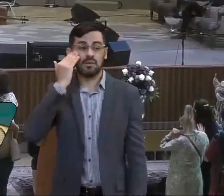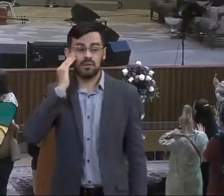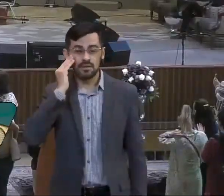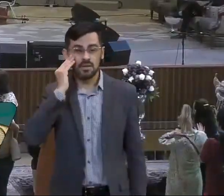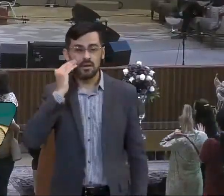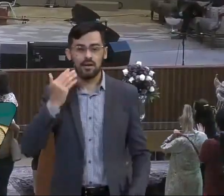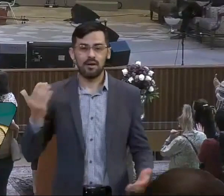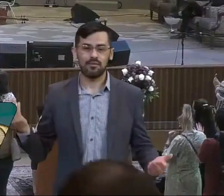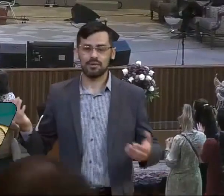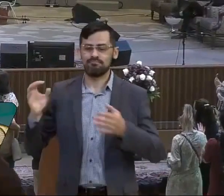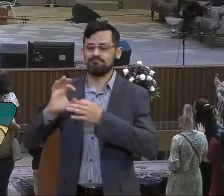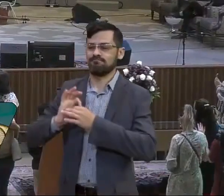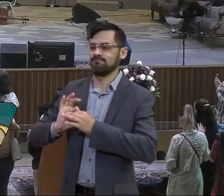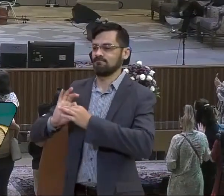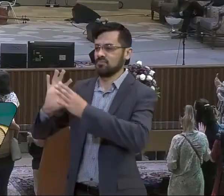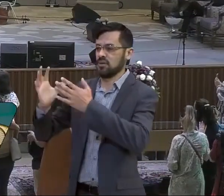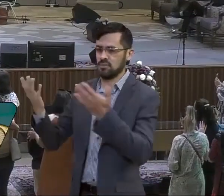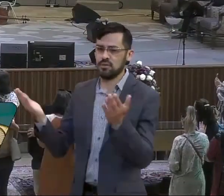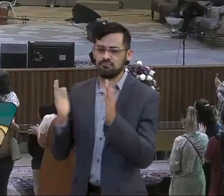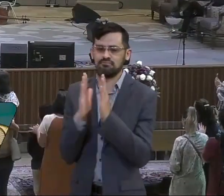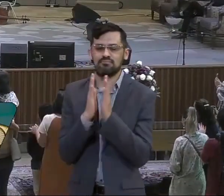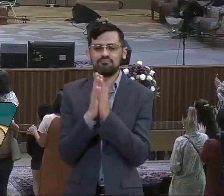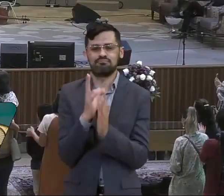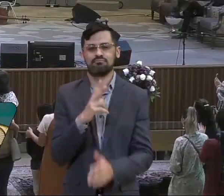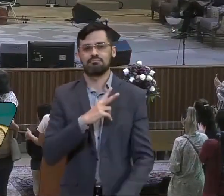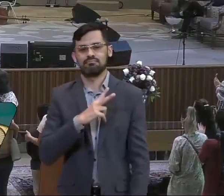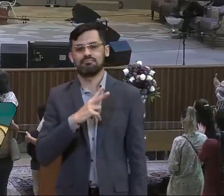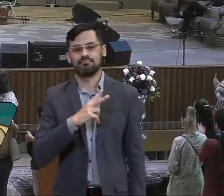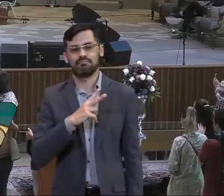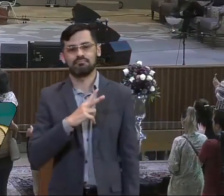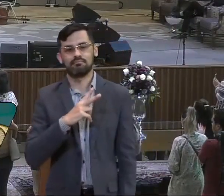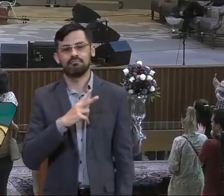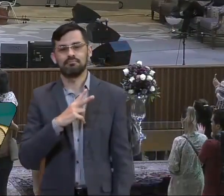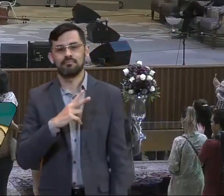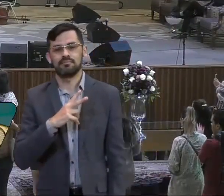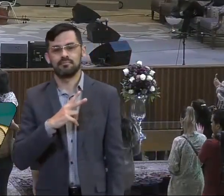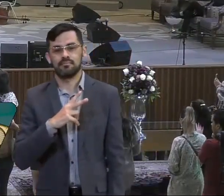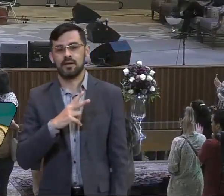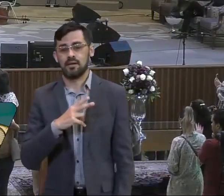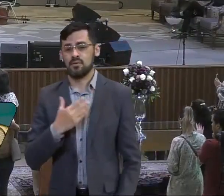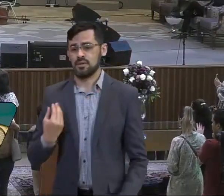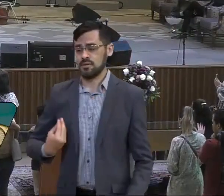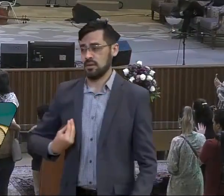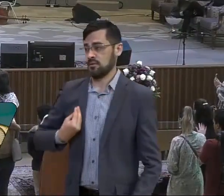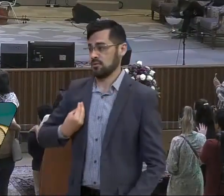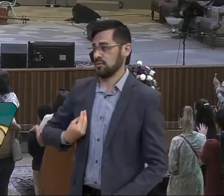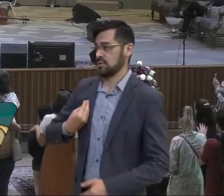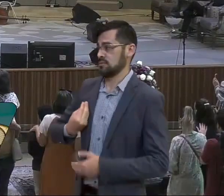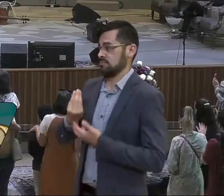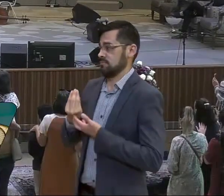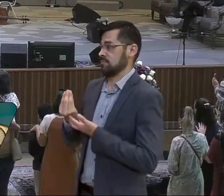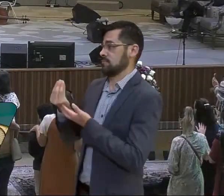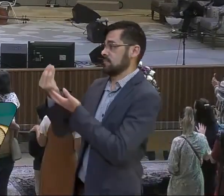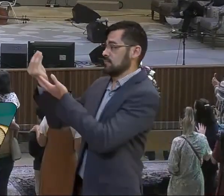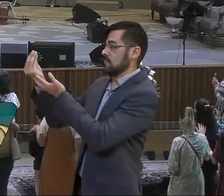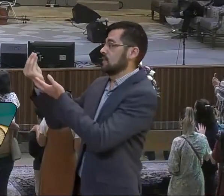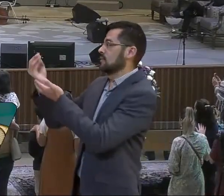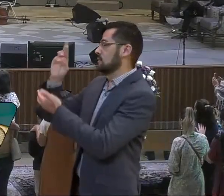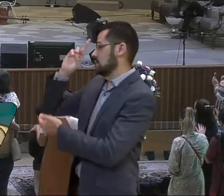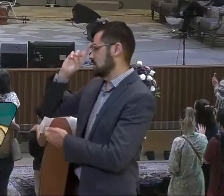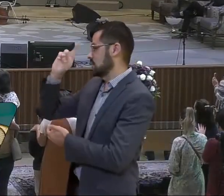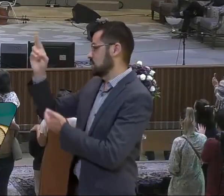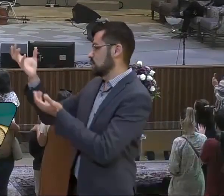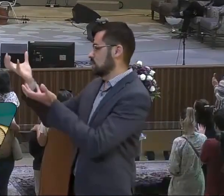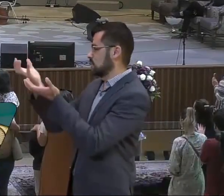abrindo mão disso. Fala isso com as tuas palavras para Ele. E coloca a tua vida na mão dEle. E diz, Senhor, eu